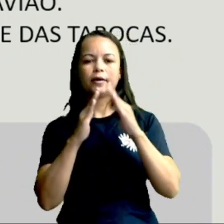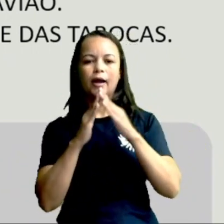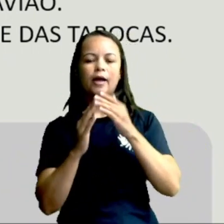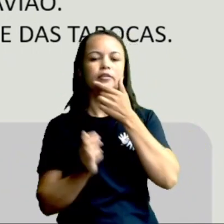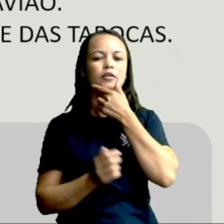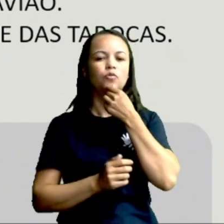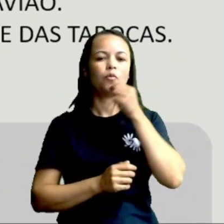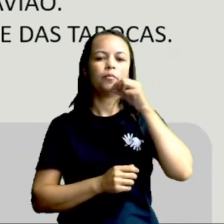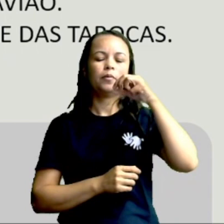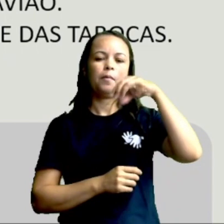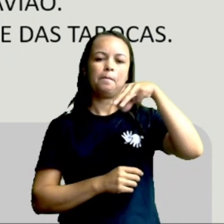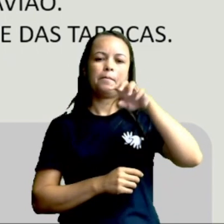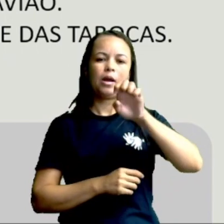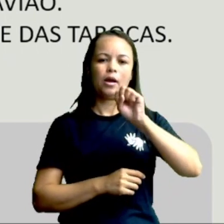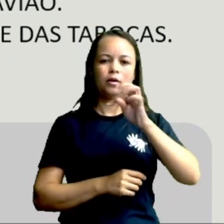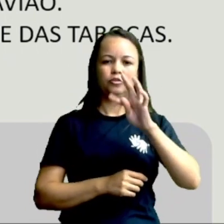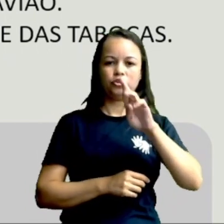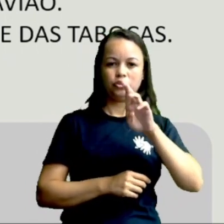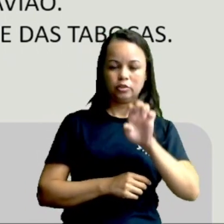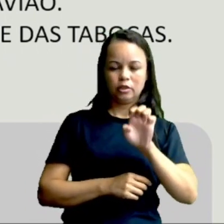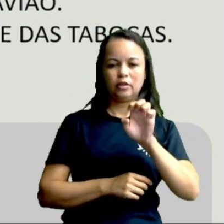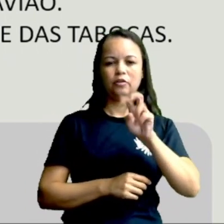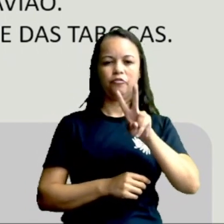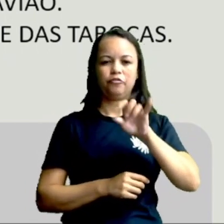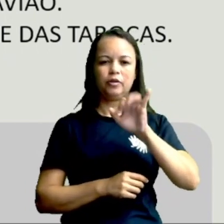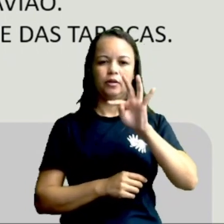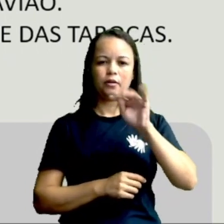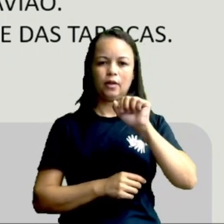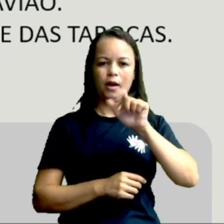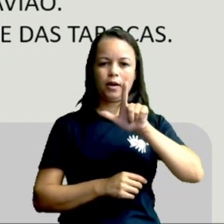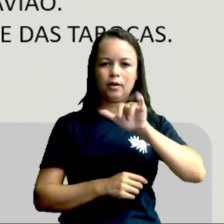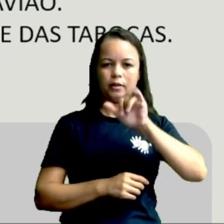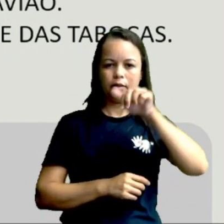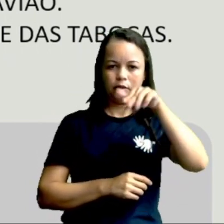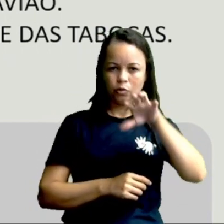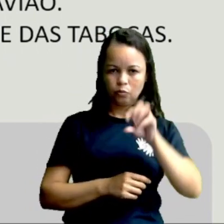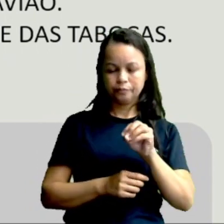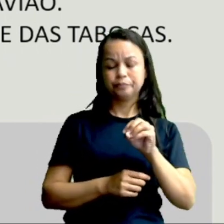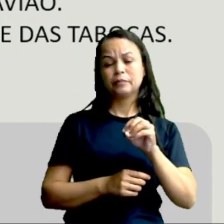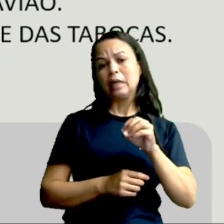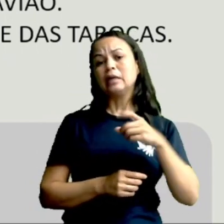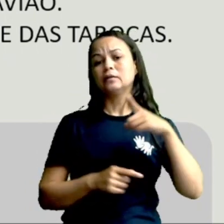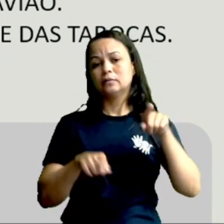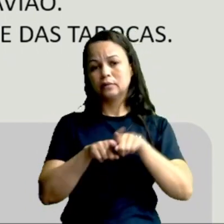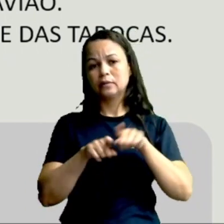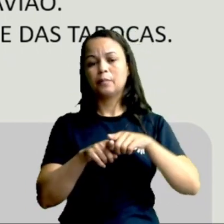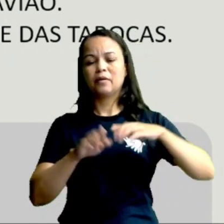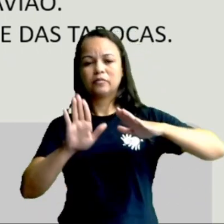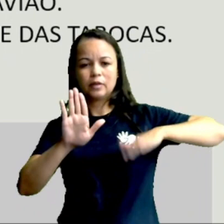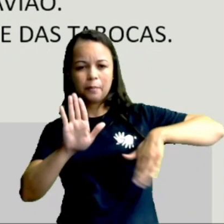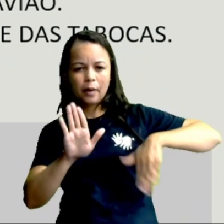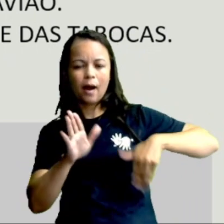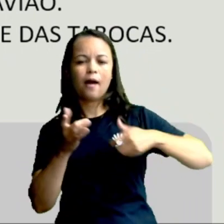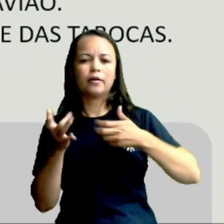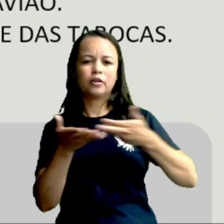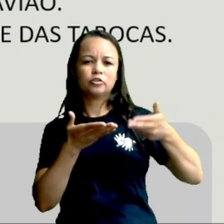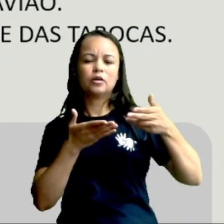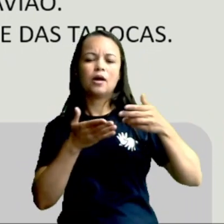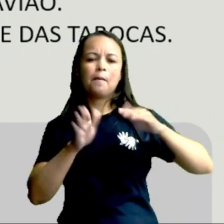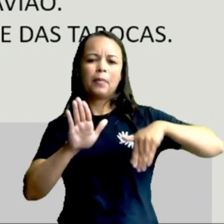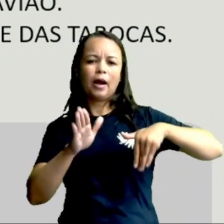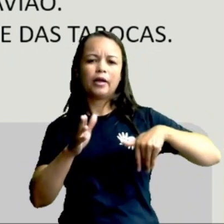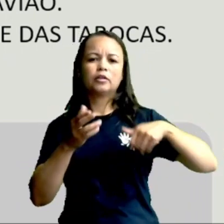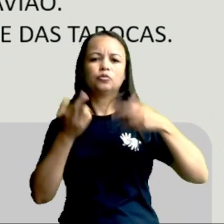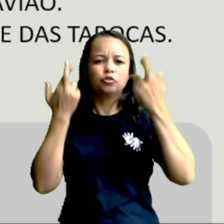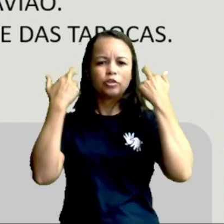de Caruaru. Em Tamandaré, nós temos praias belíssimas, né? E aí nós vamos ter a Praia dos Carneiros e a Capela